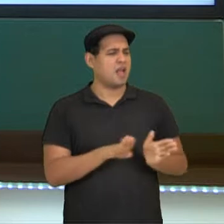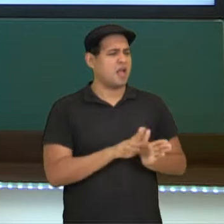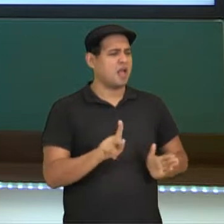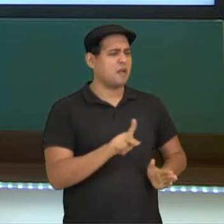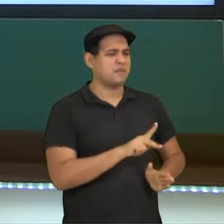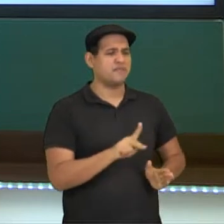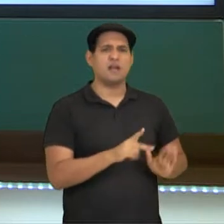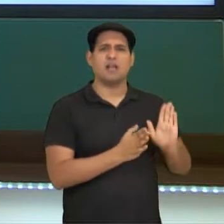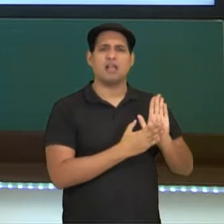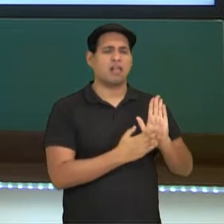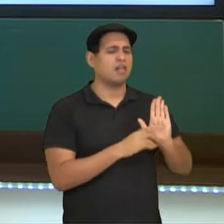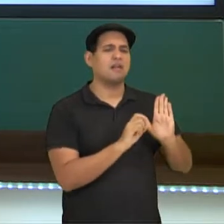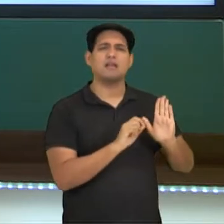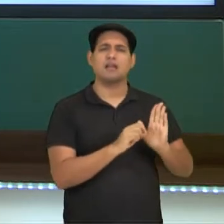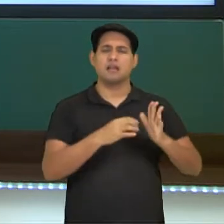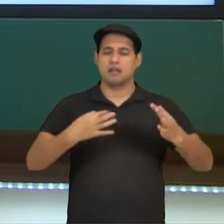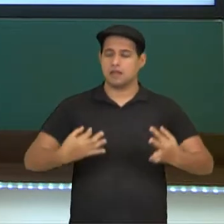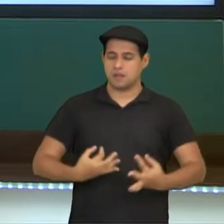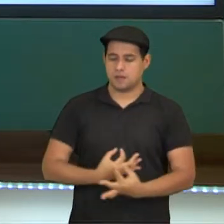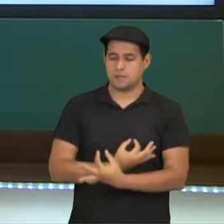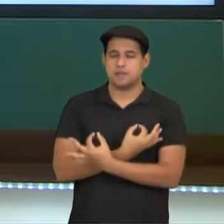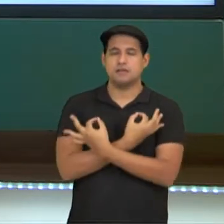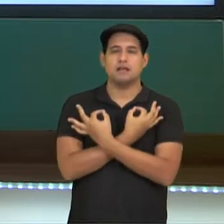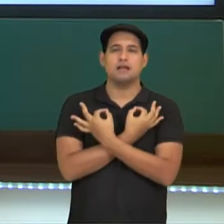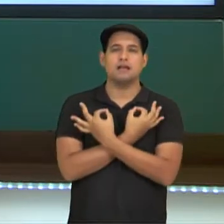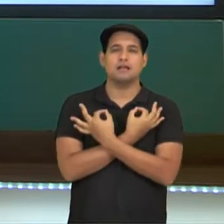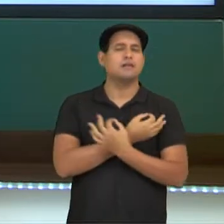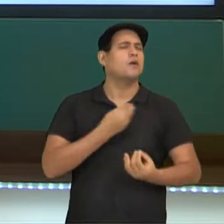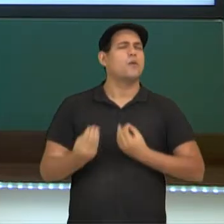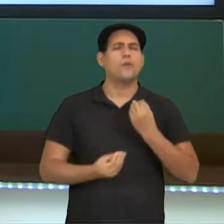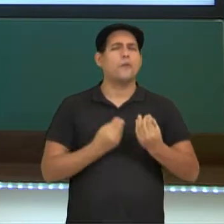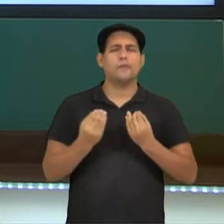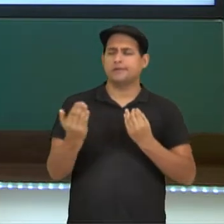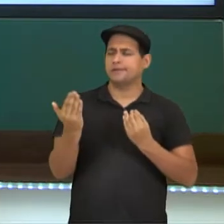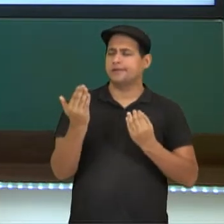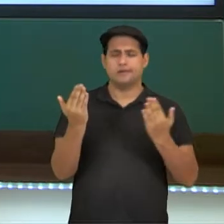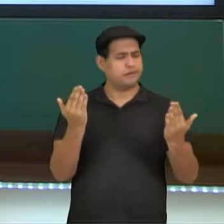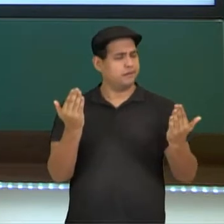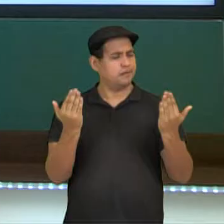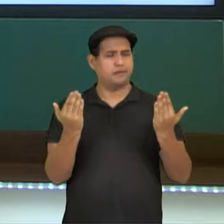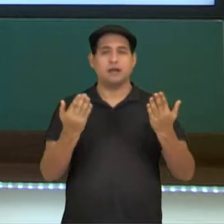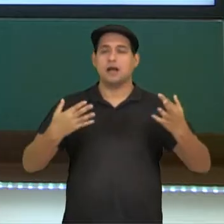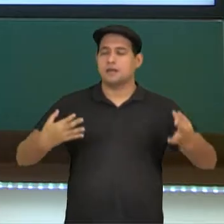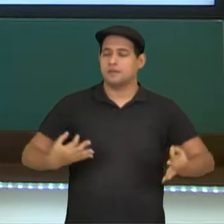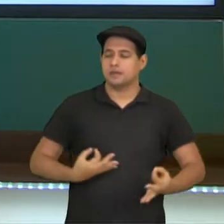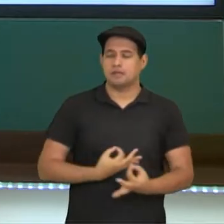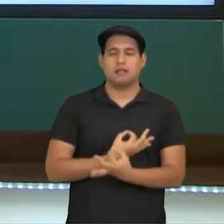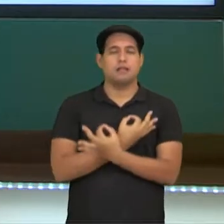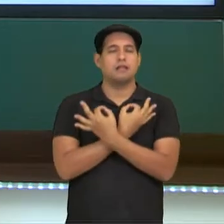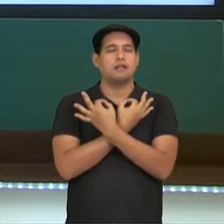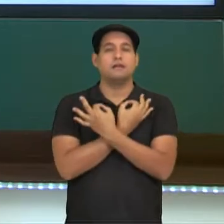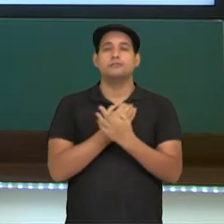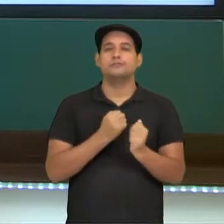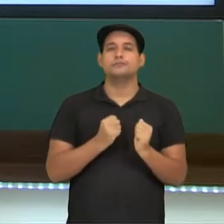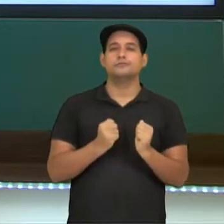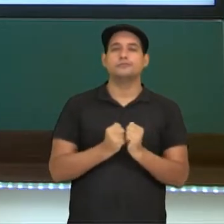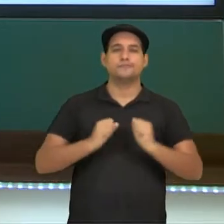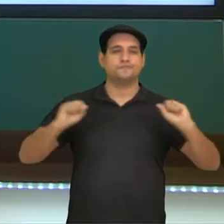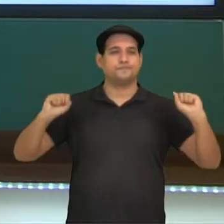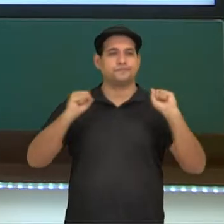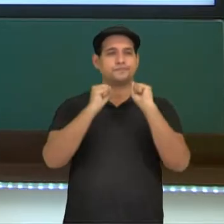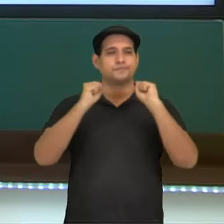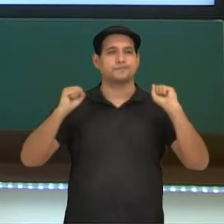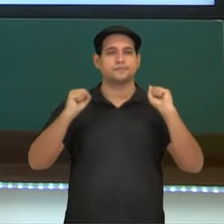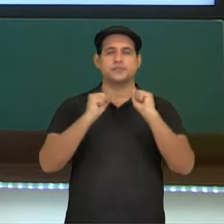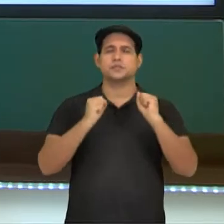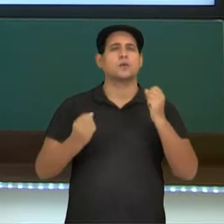e propõe a meditação. Como que eu consigo associar então a meditação com a educação física?